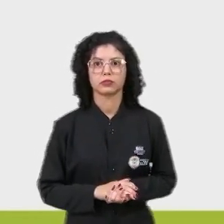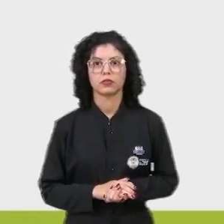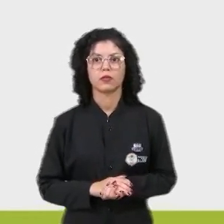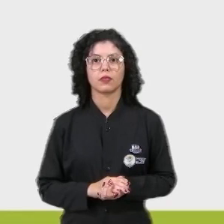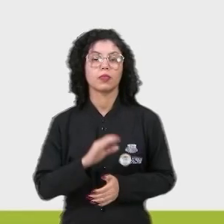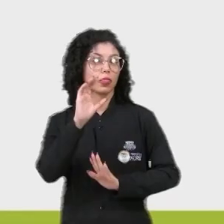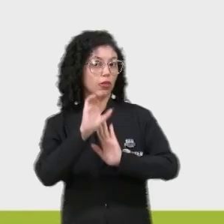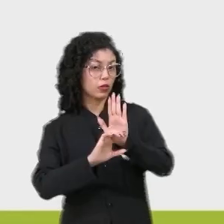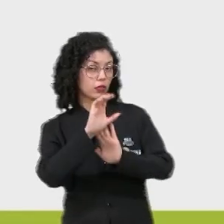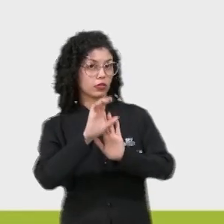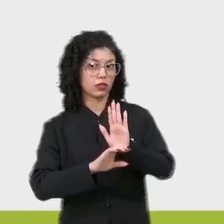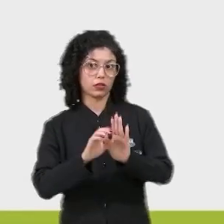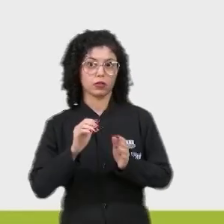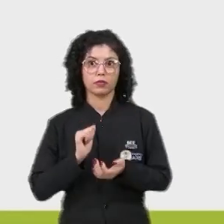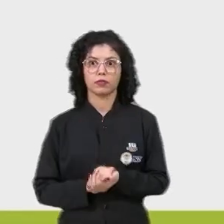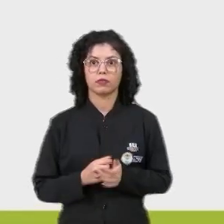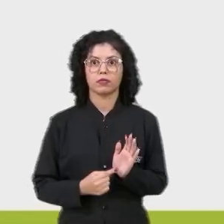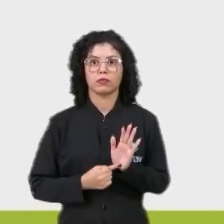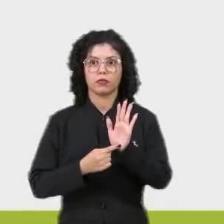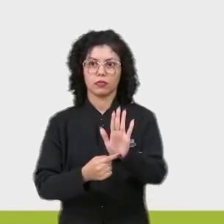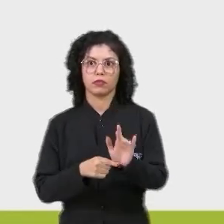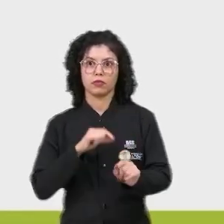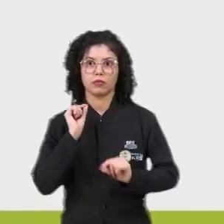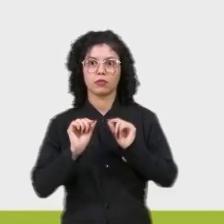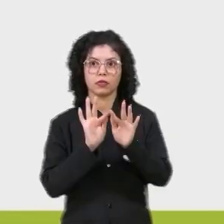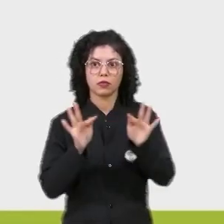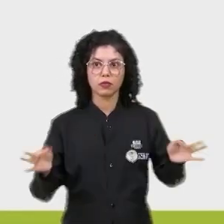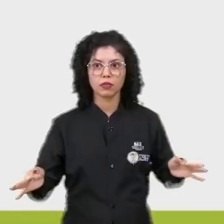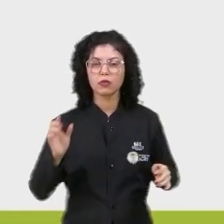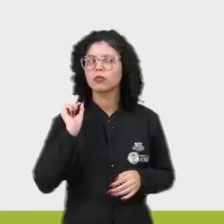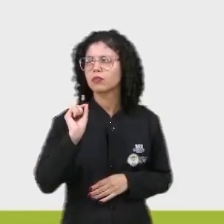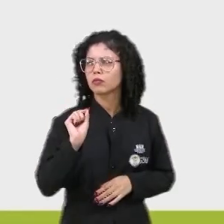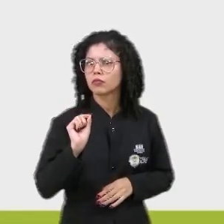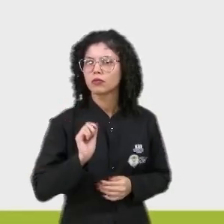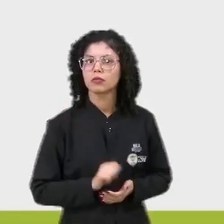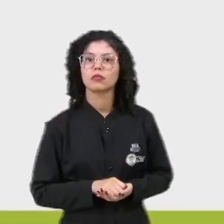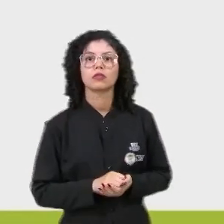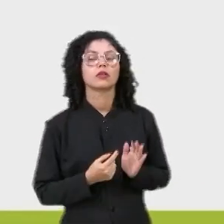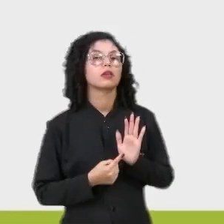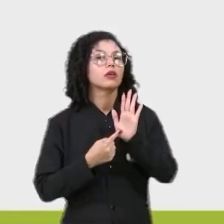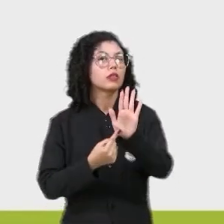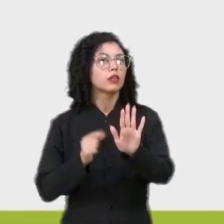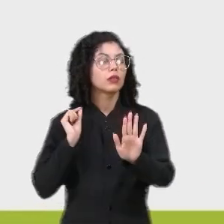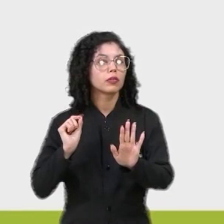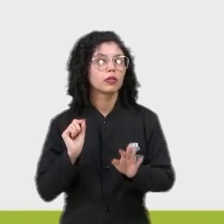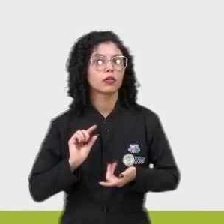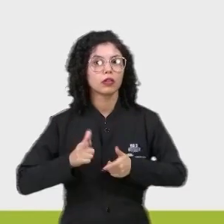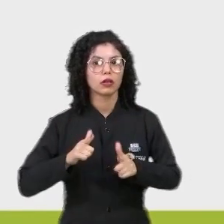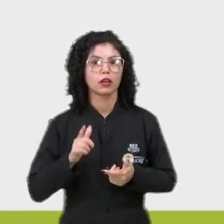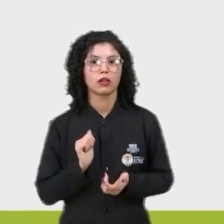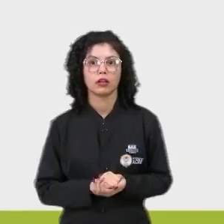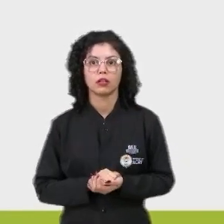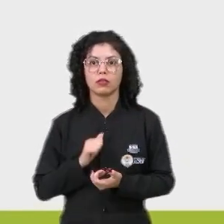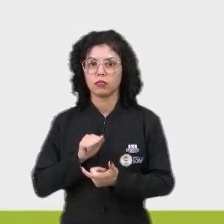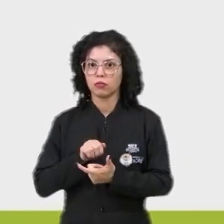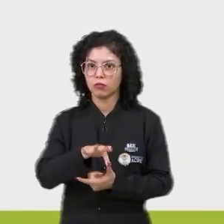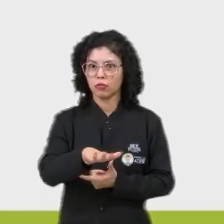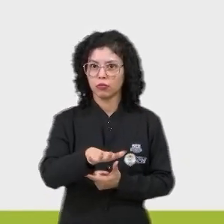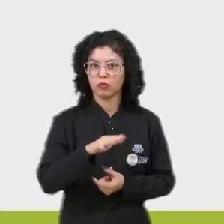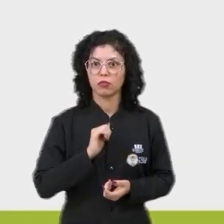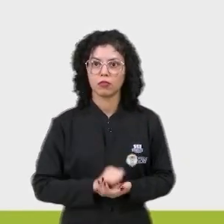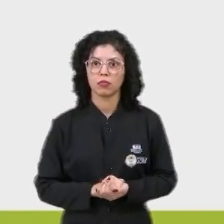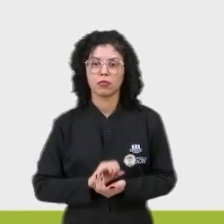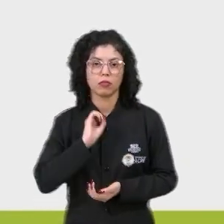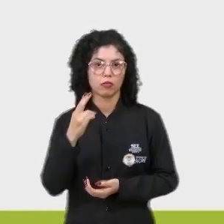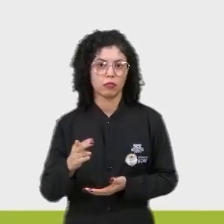No contexto da ilustração, a frase proferida ela recorre a quê, gente? Letra A, polissemia,